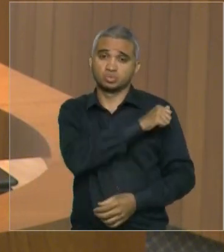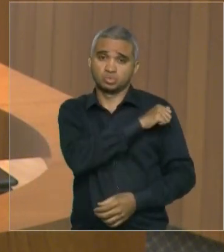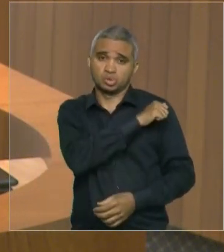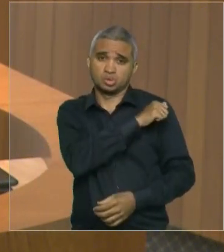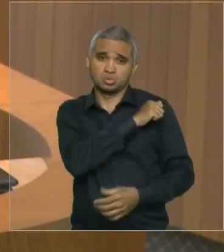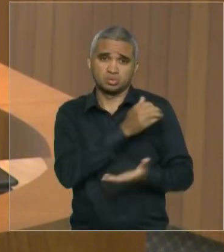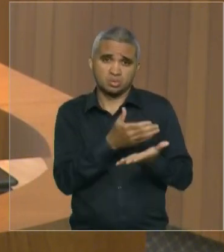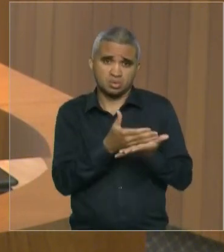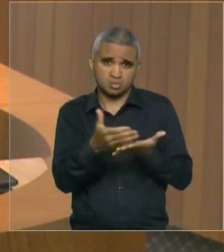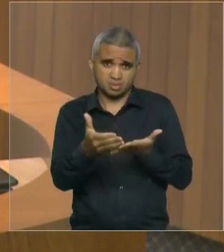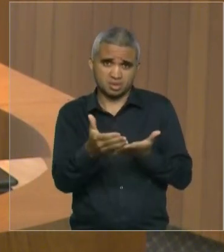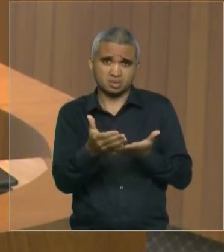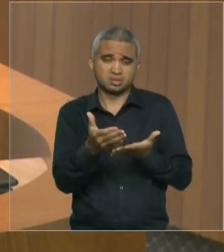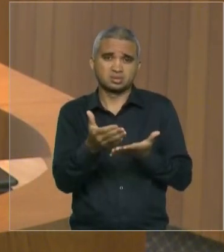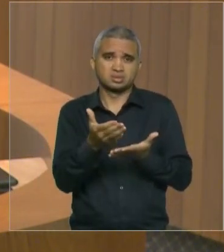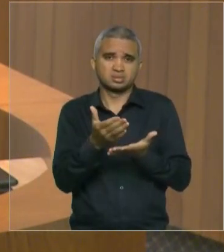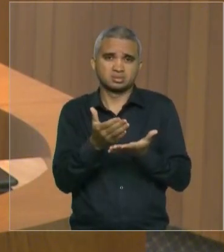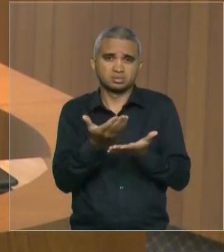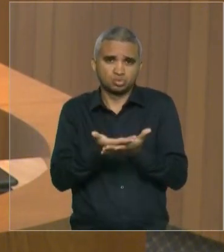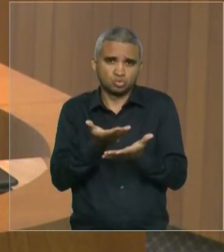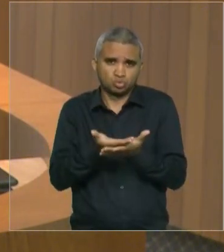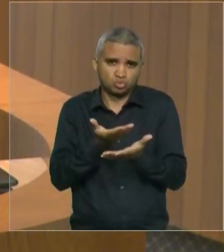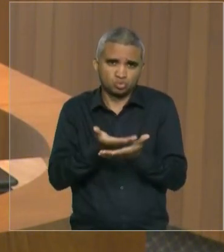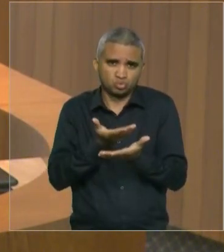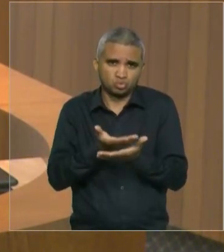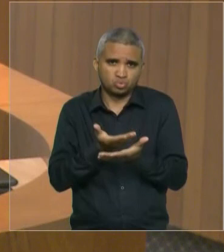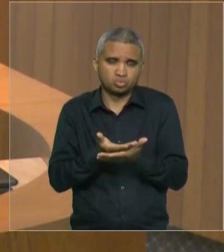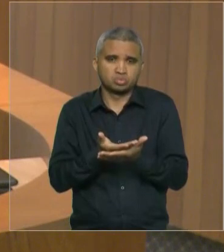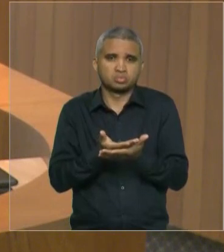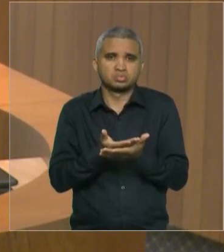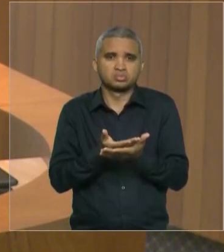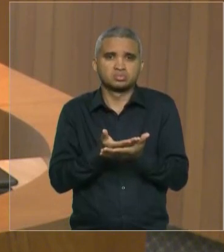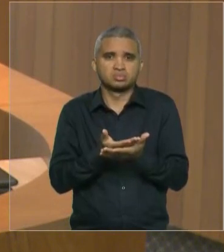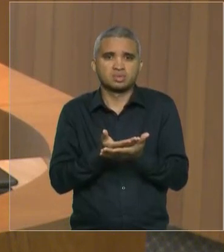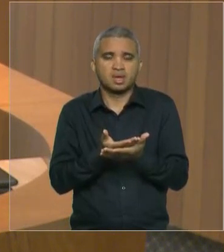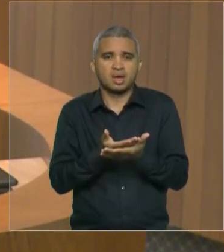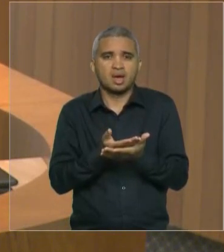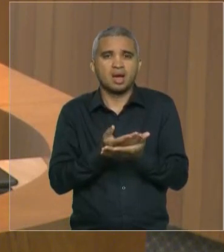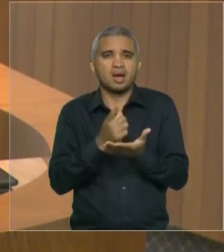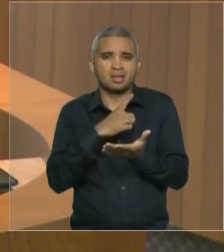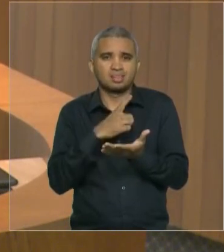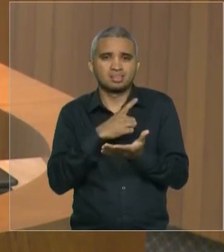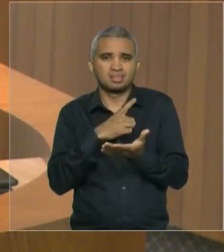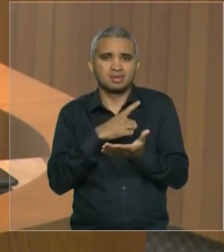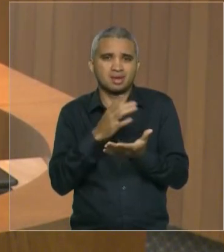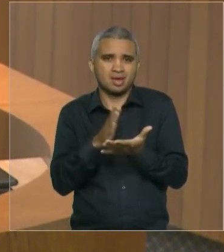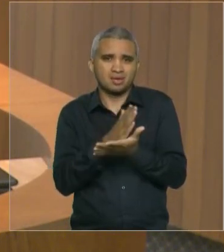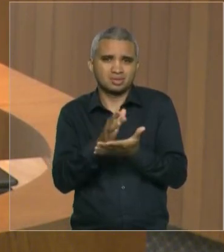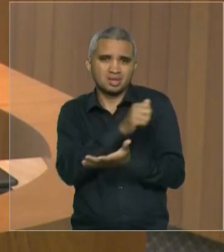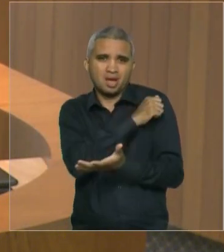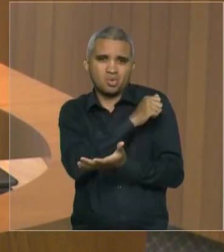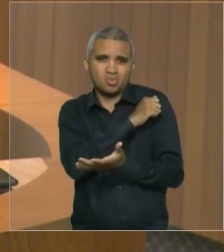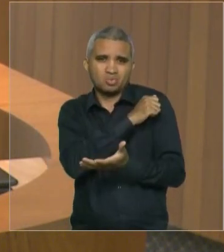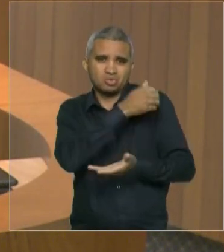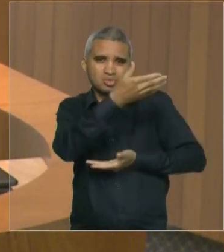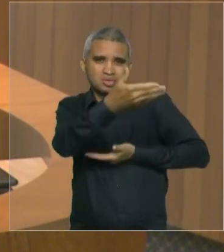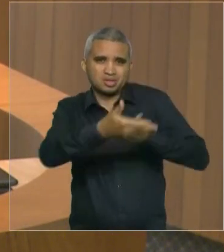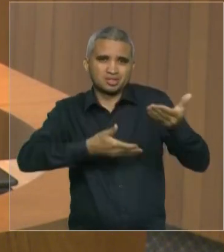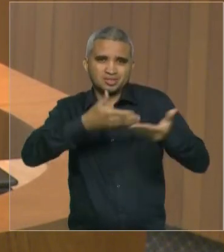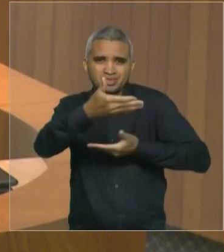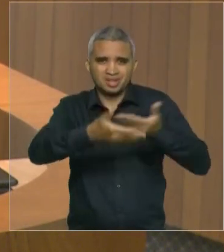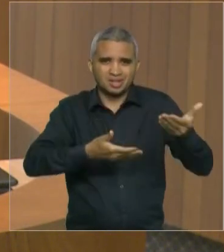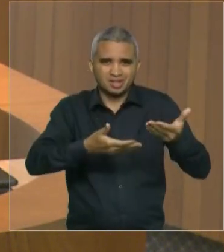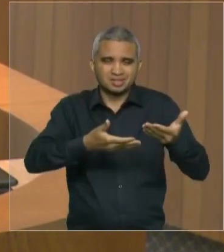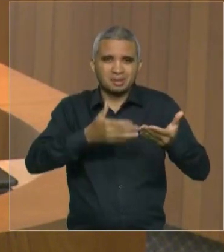recebem estudantes numa situação dessa aqui, numa forçação de barra, num